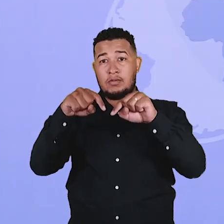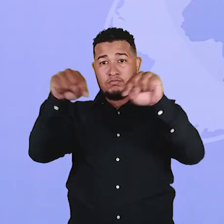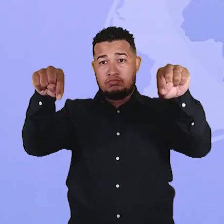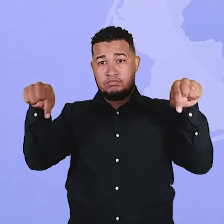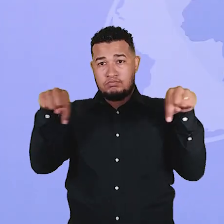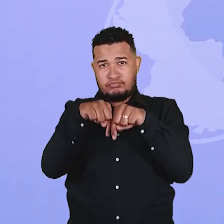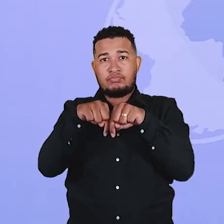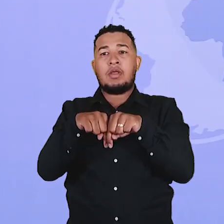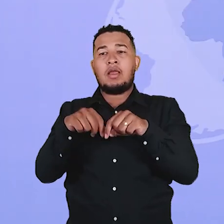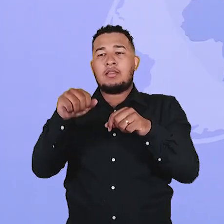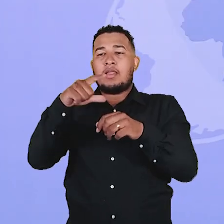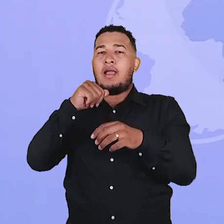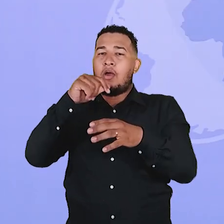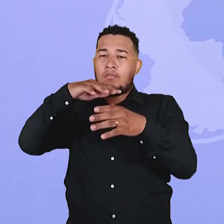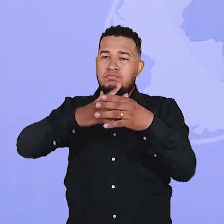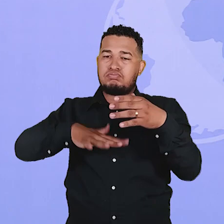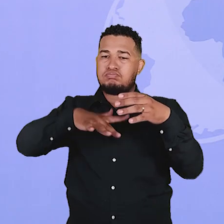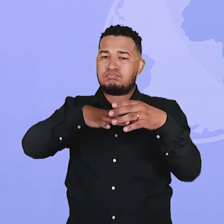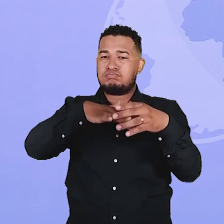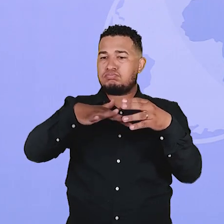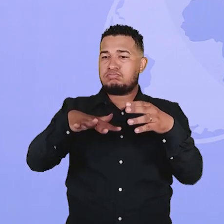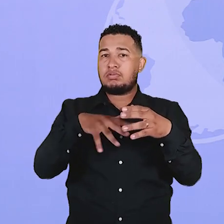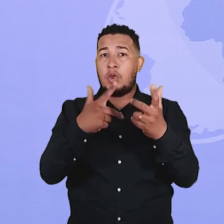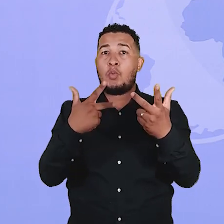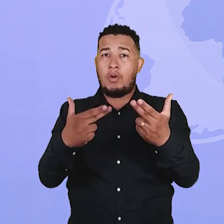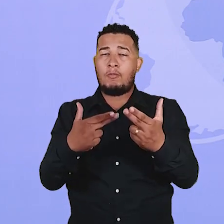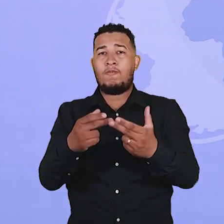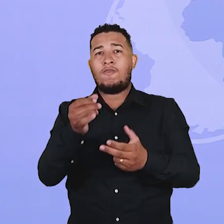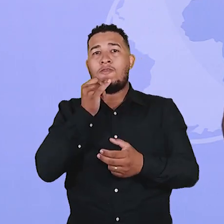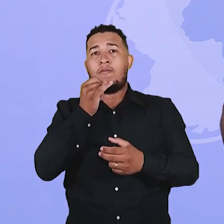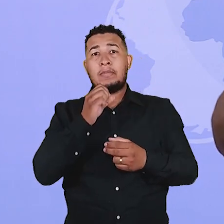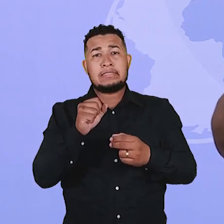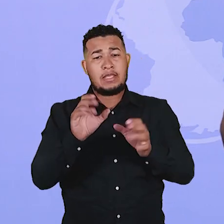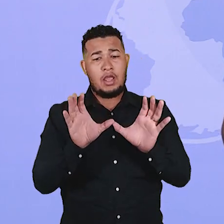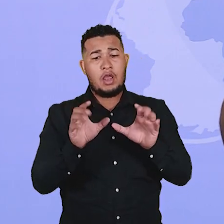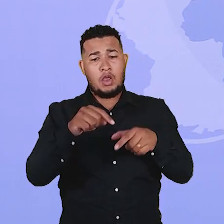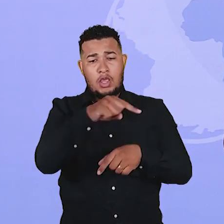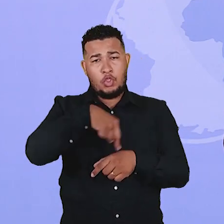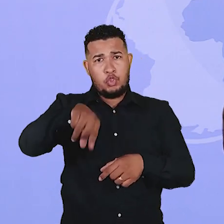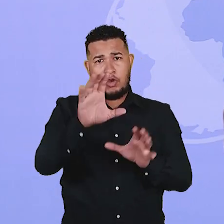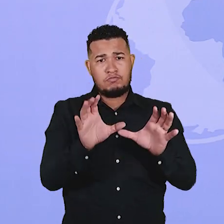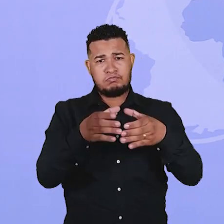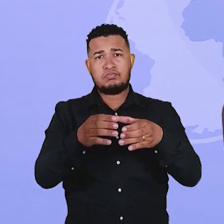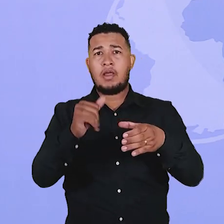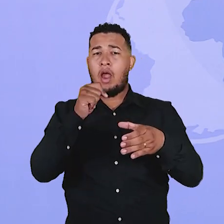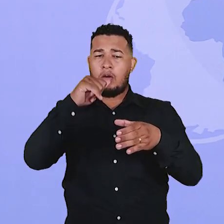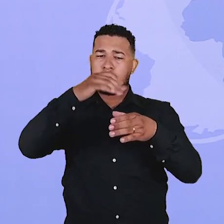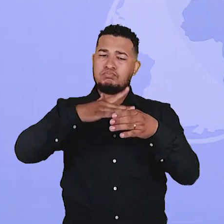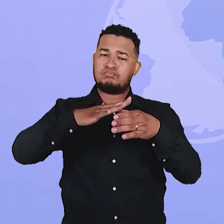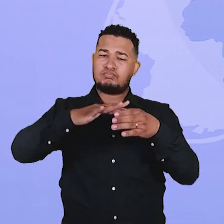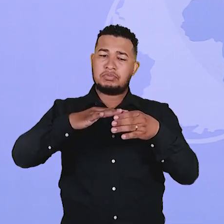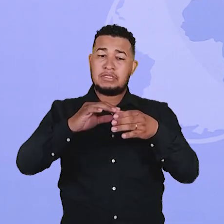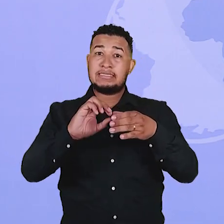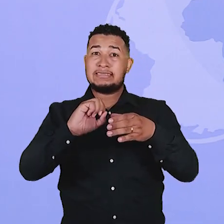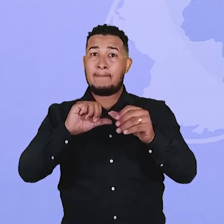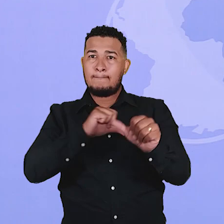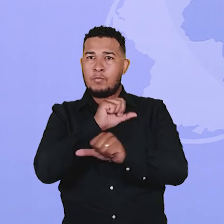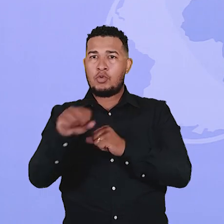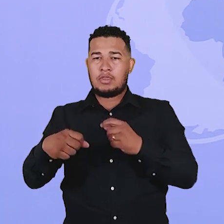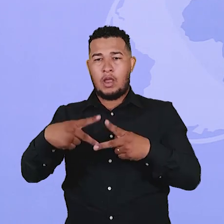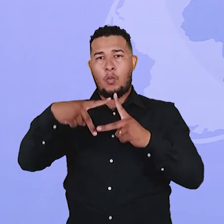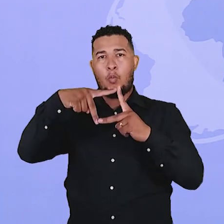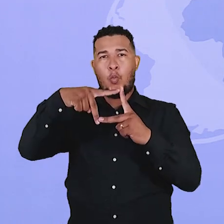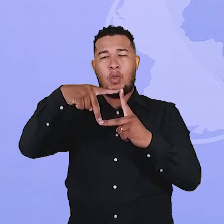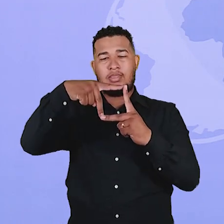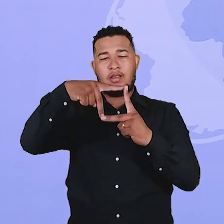definido, a forma ela assume a do recipiente. Se eu colocar ele num recipiente redondo, ele vai ficar redondo. Se eu colocar em quadrado, ele vai ficar quadrado. Ele